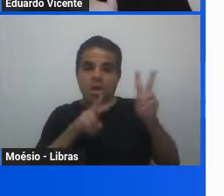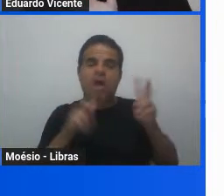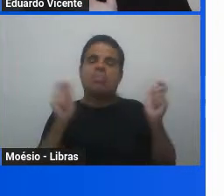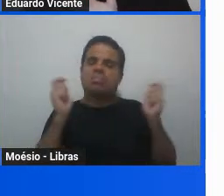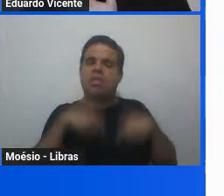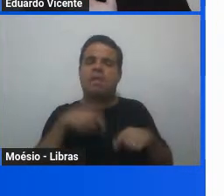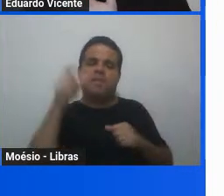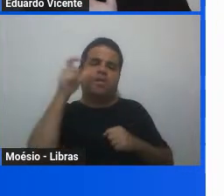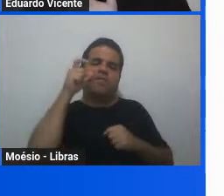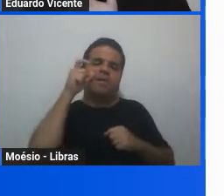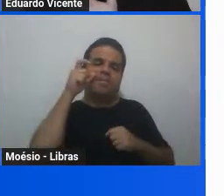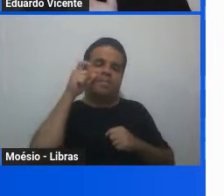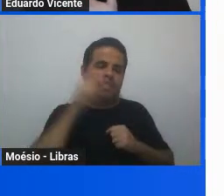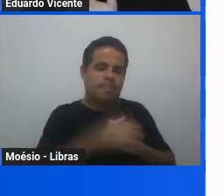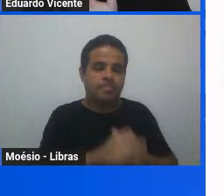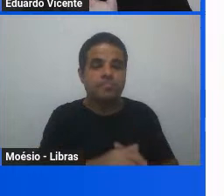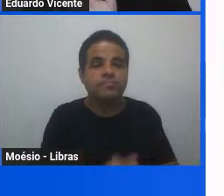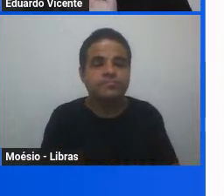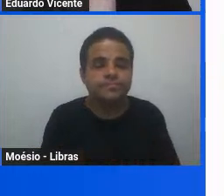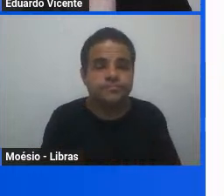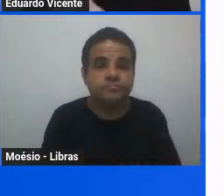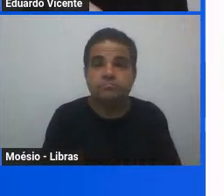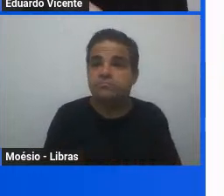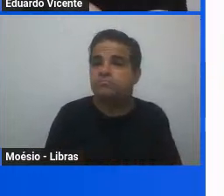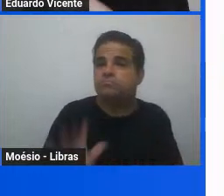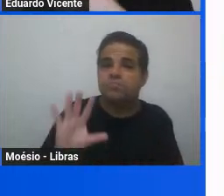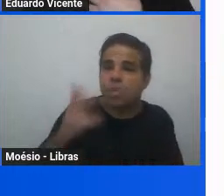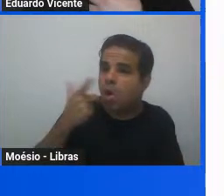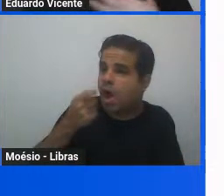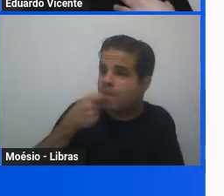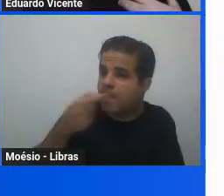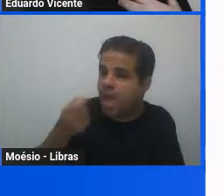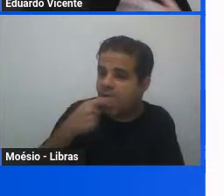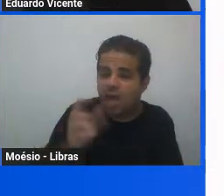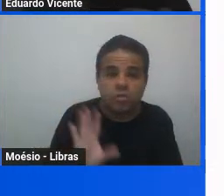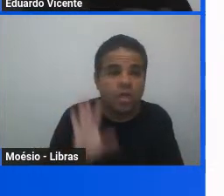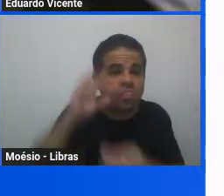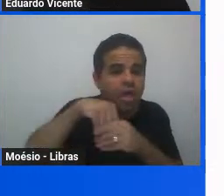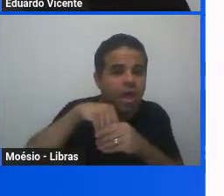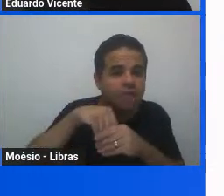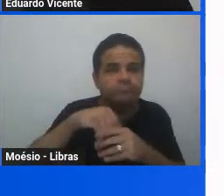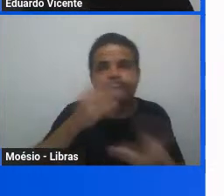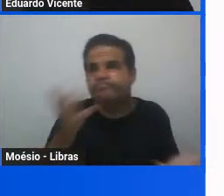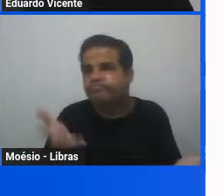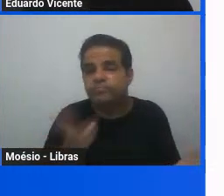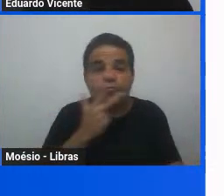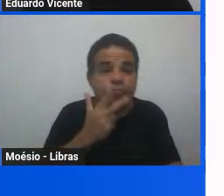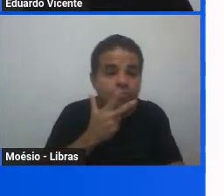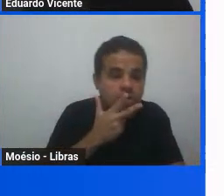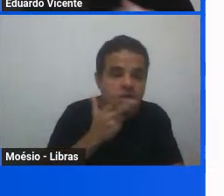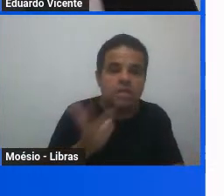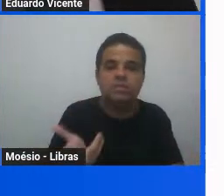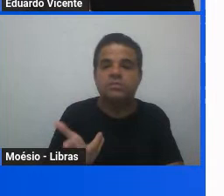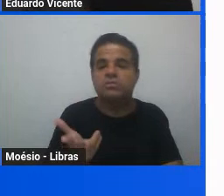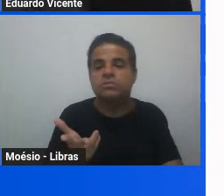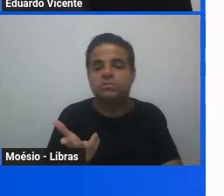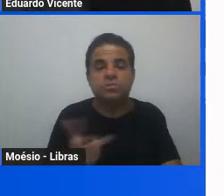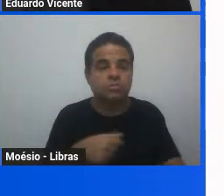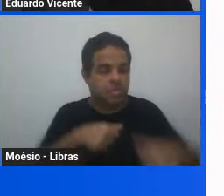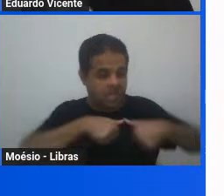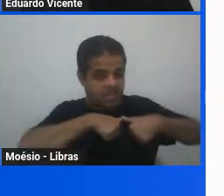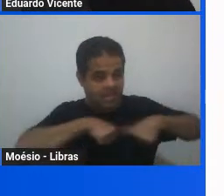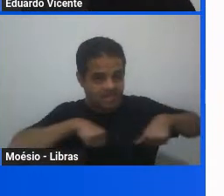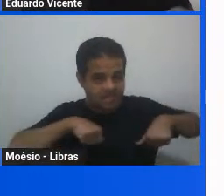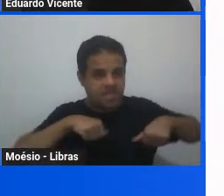observar. E se tiver algum medicamento intradérmico, né? Por exemplo, os fumantes, né, colocam adesivos para